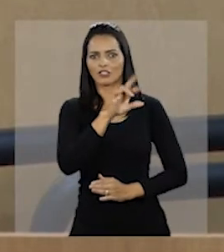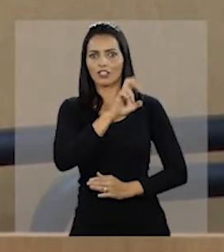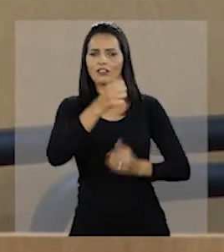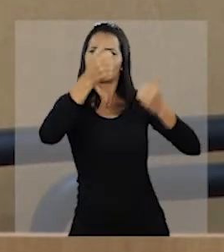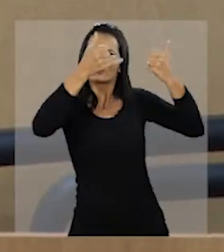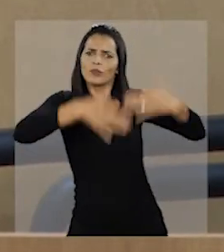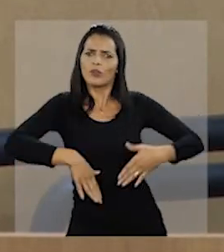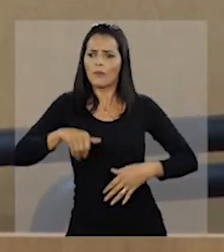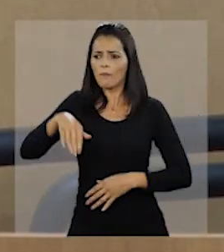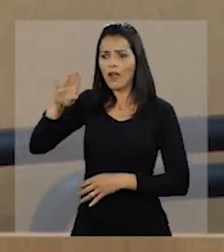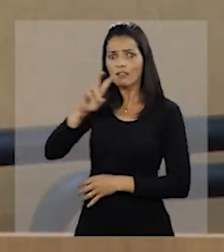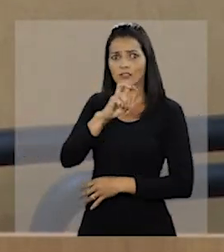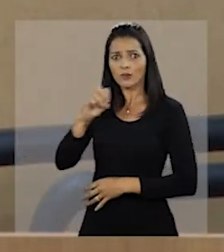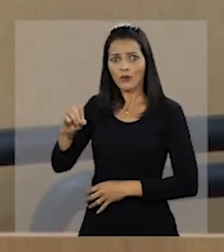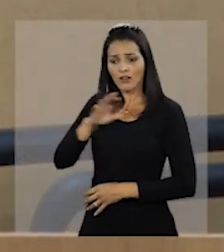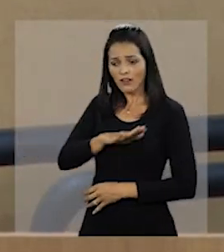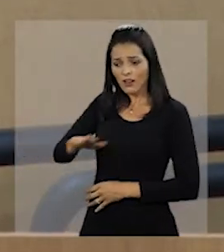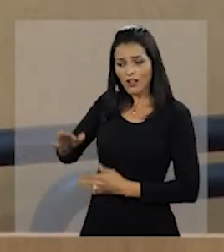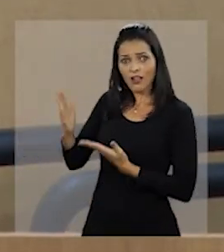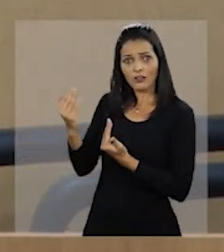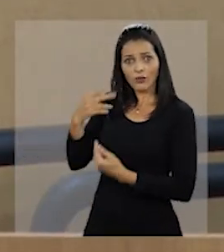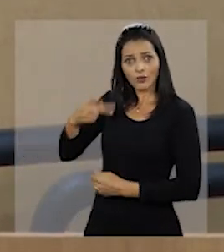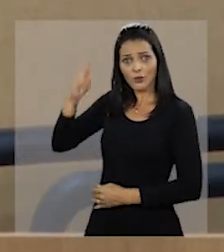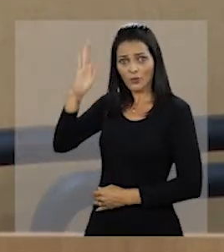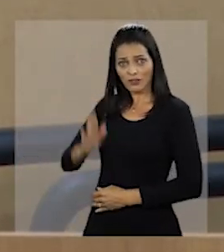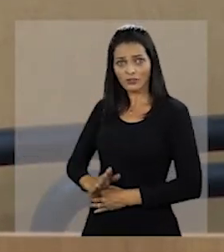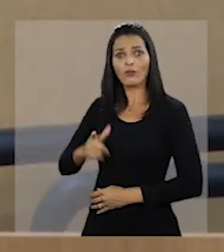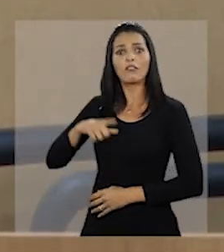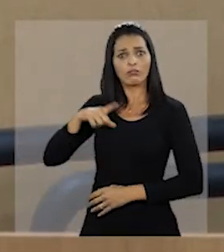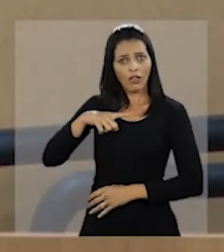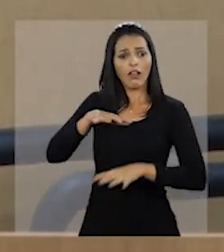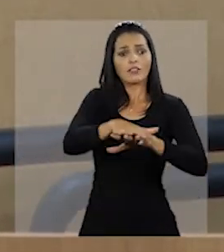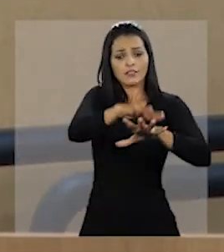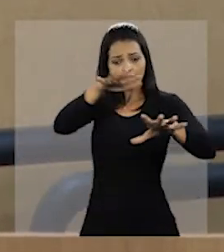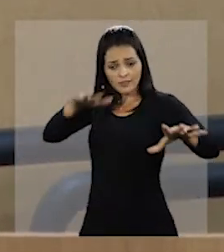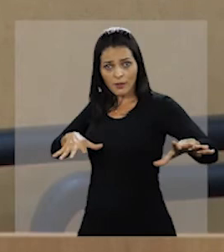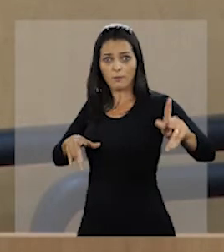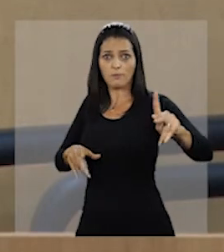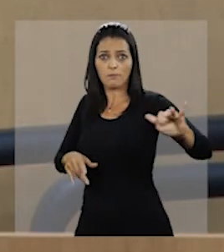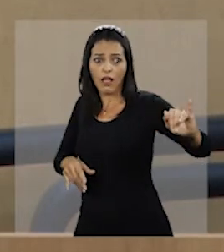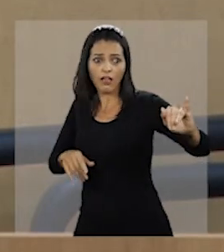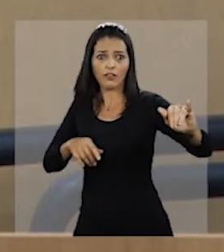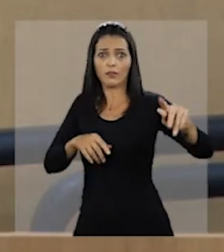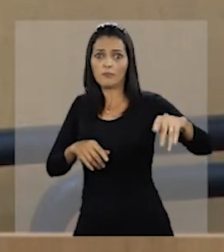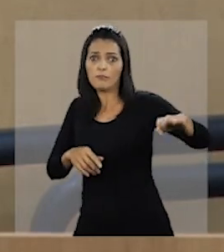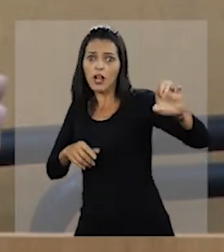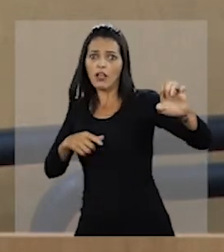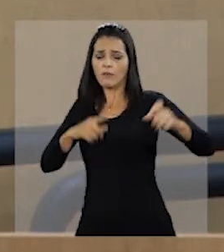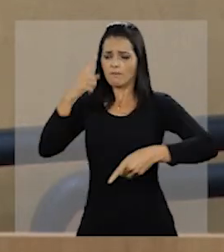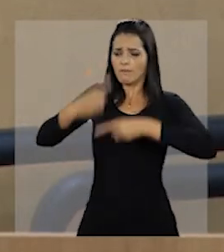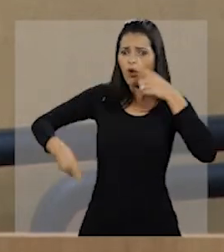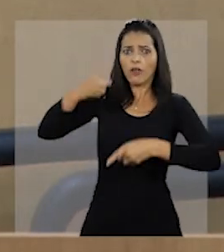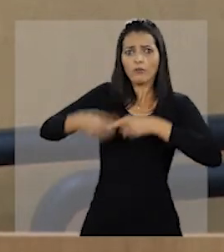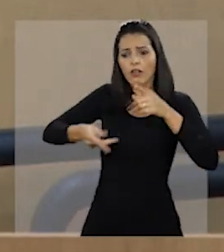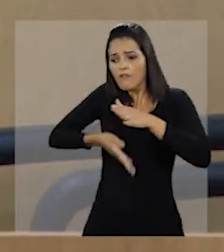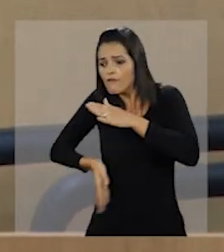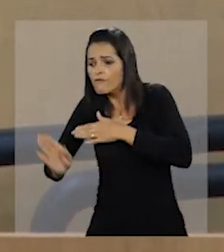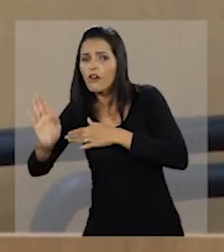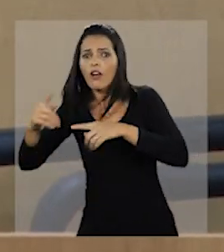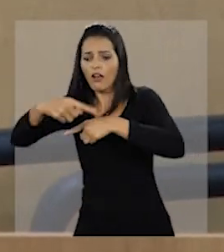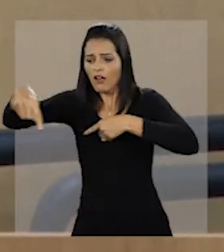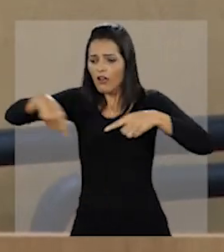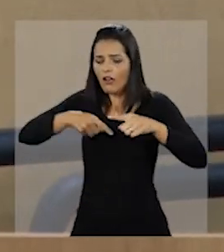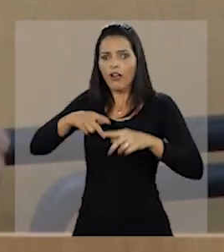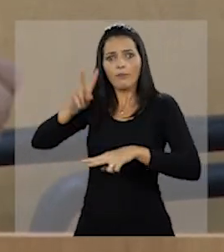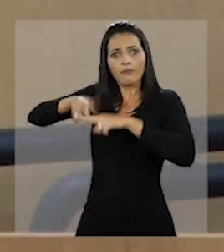relatório que mais de 50 crianças e adolescentes brasileiros estão separados de seus pais e são impedidos de deixar os